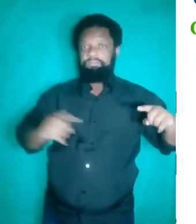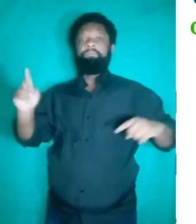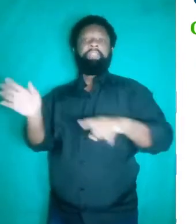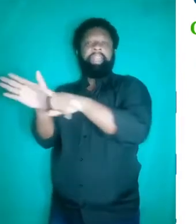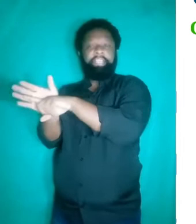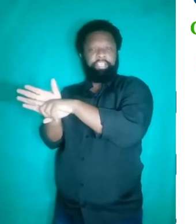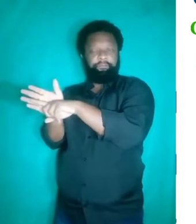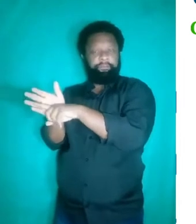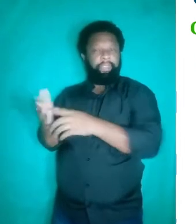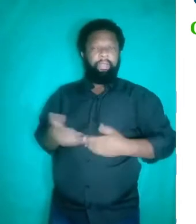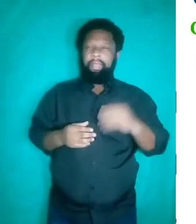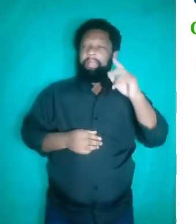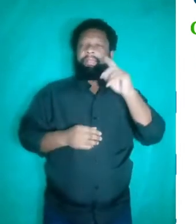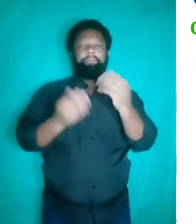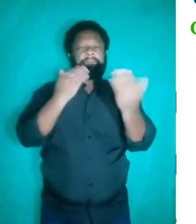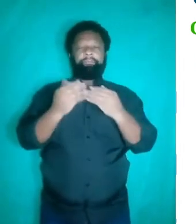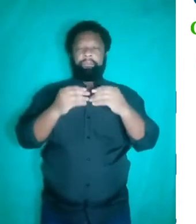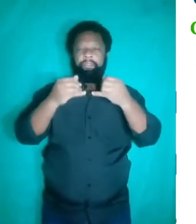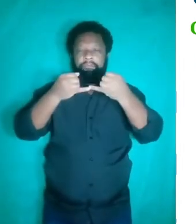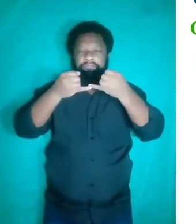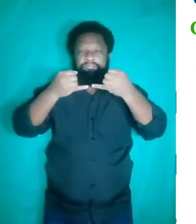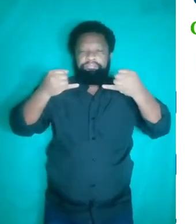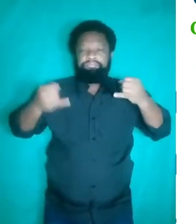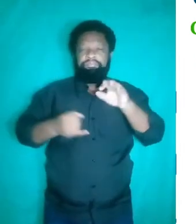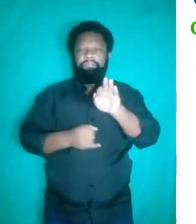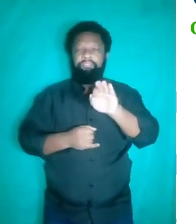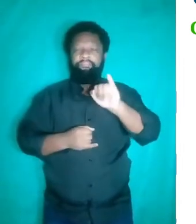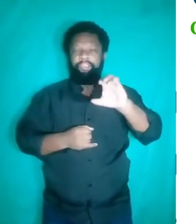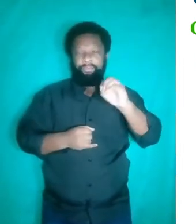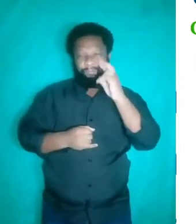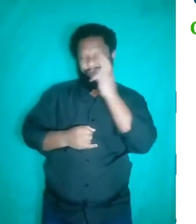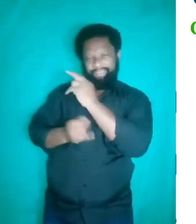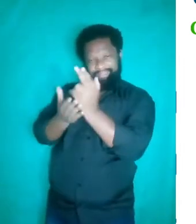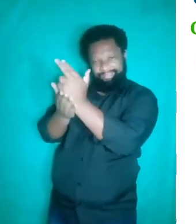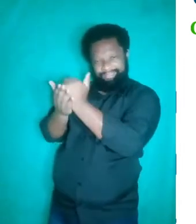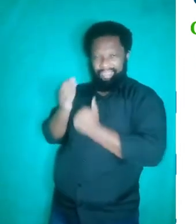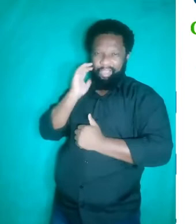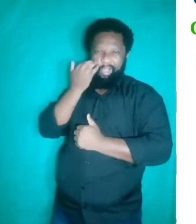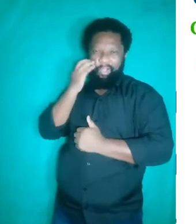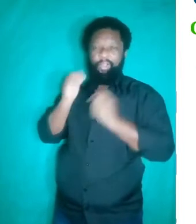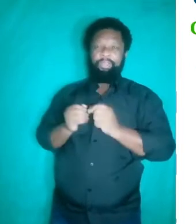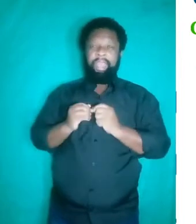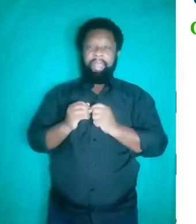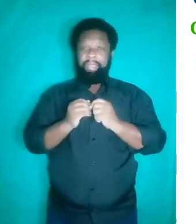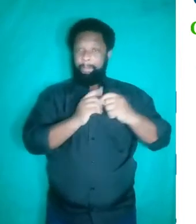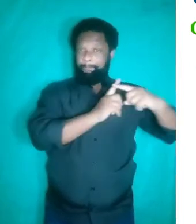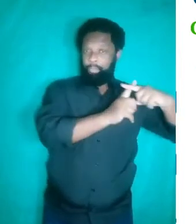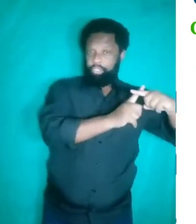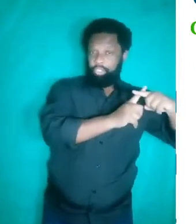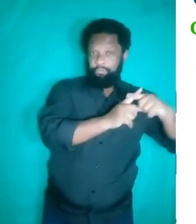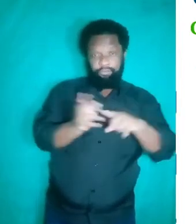positiva e uma negativa. Aqui a gente vai pensar num fio, isso é o meu fio cor-de-rosa, com um polo positivo e um